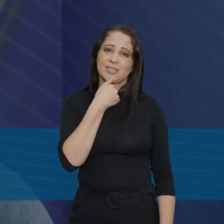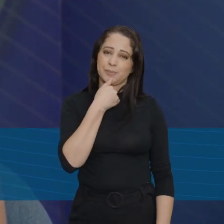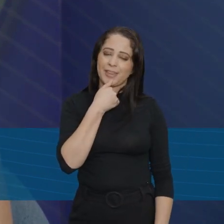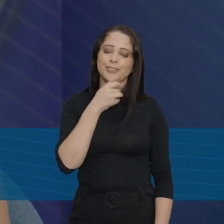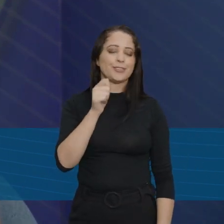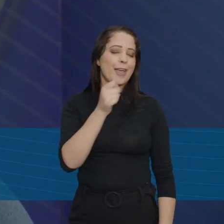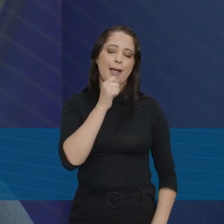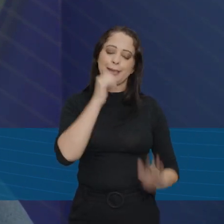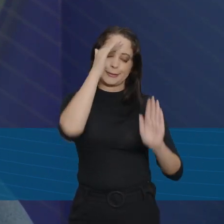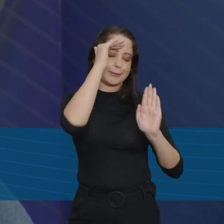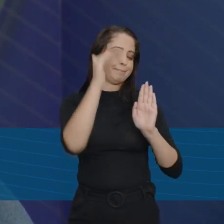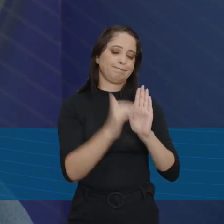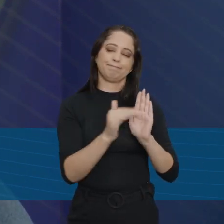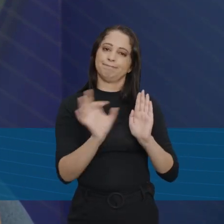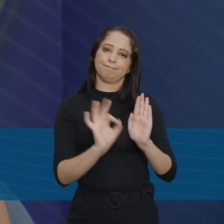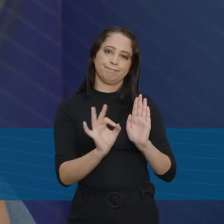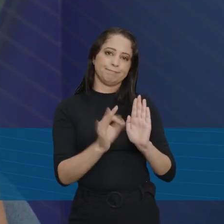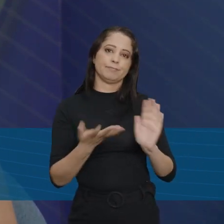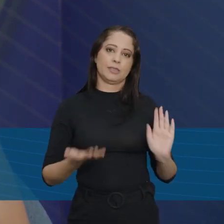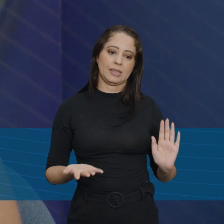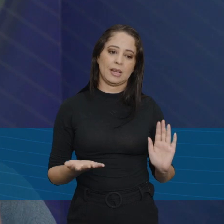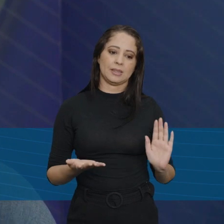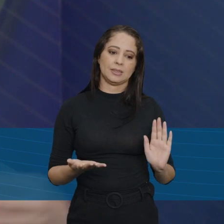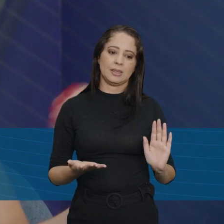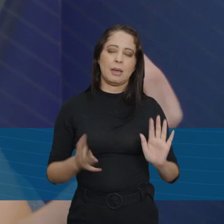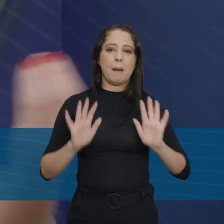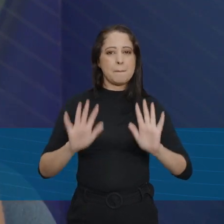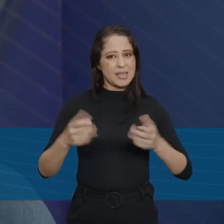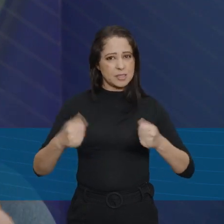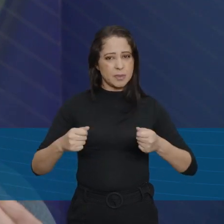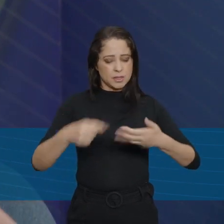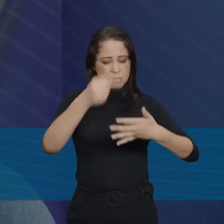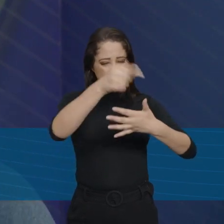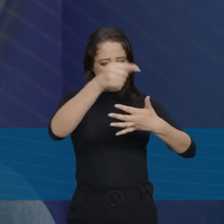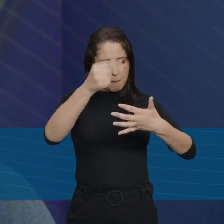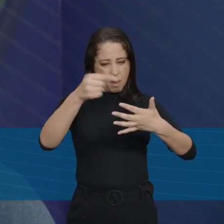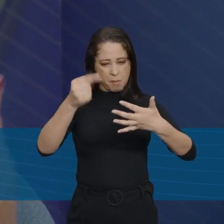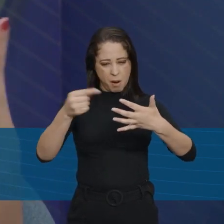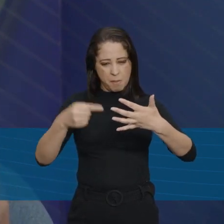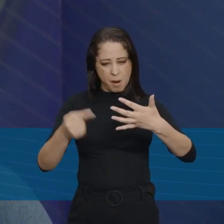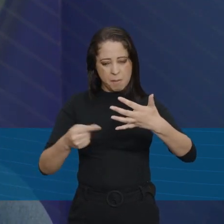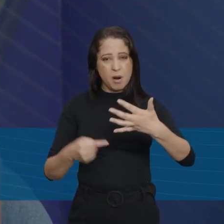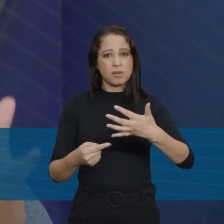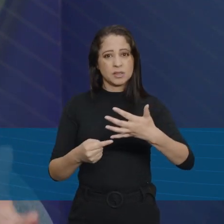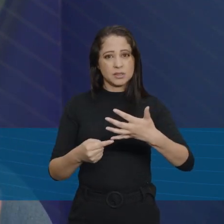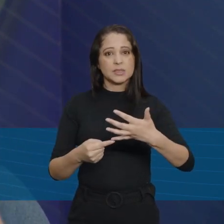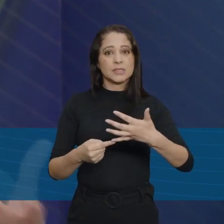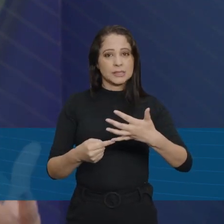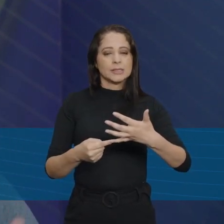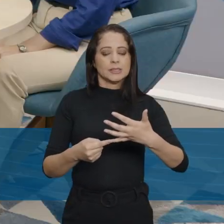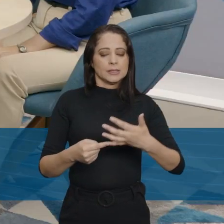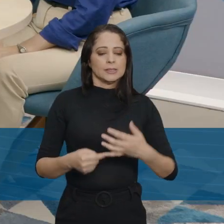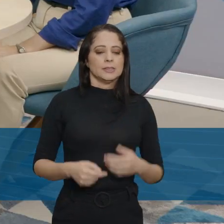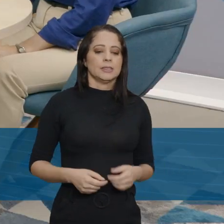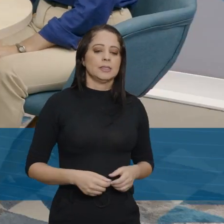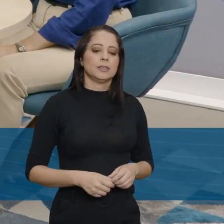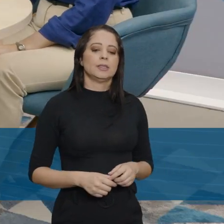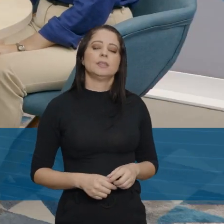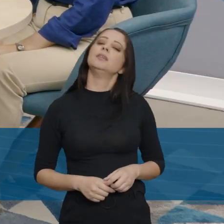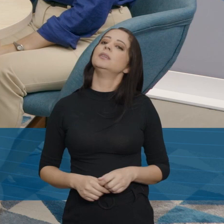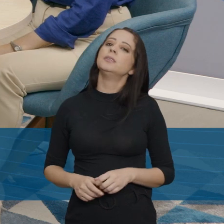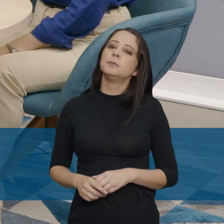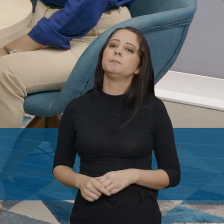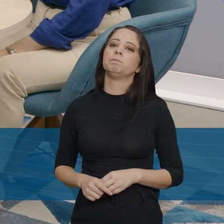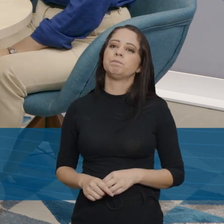na prática elas não funcionam, mas juntar tudo isso para que a gente discuta, né, coloque o assunto em